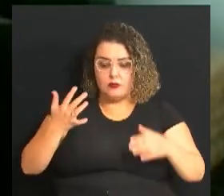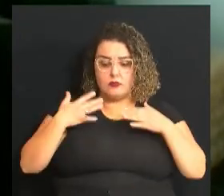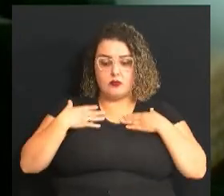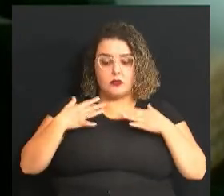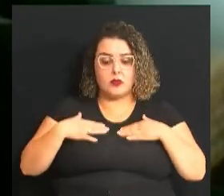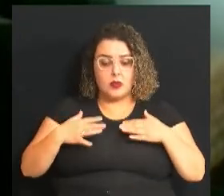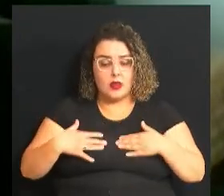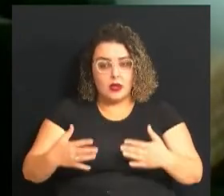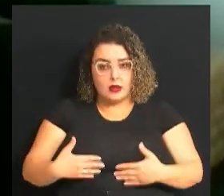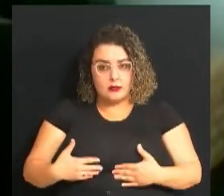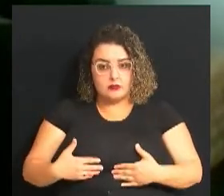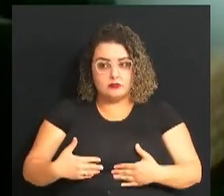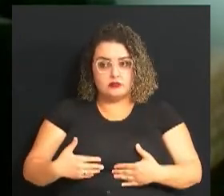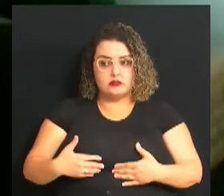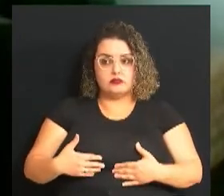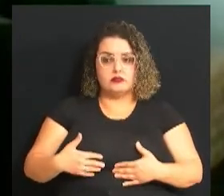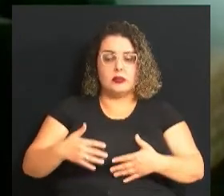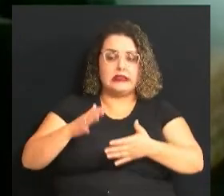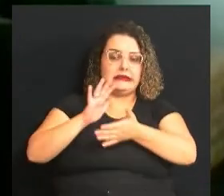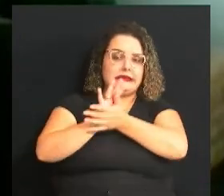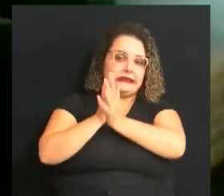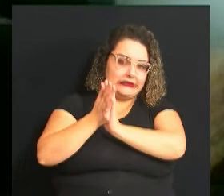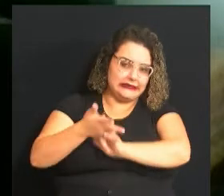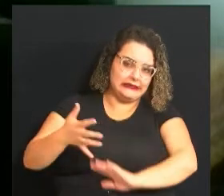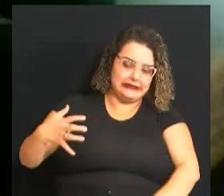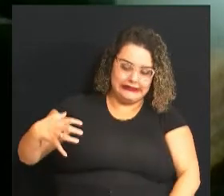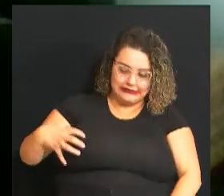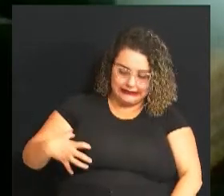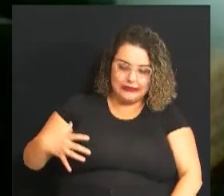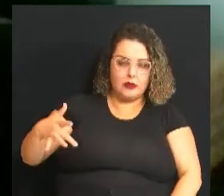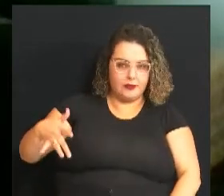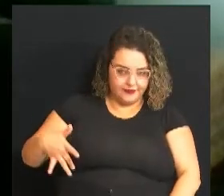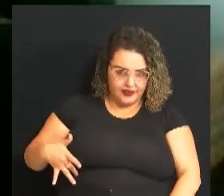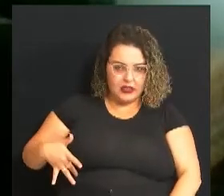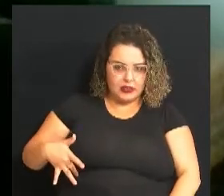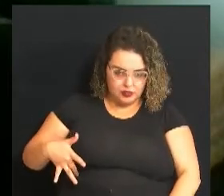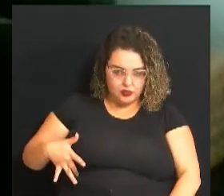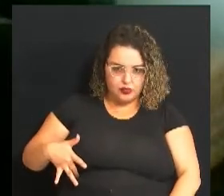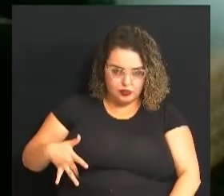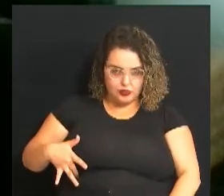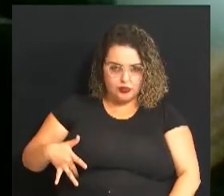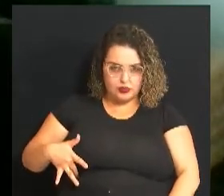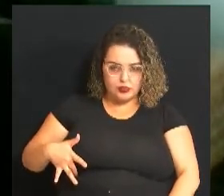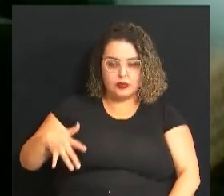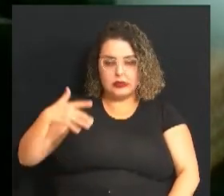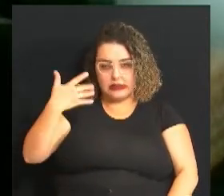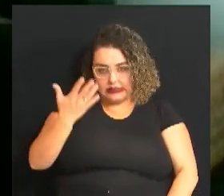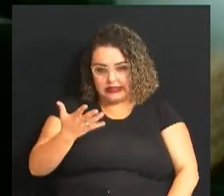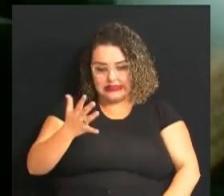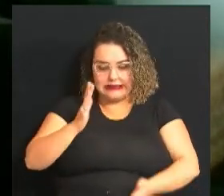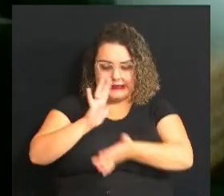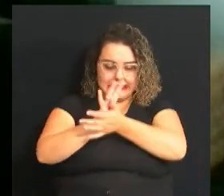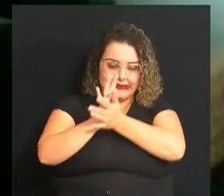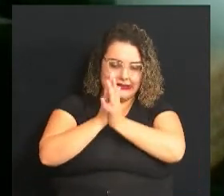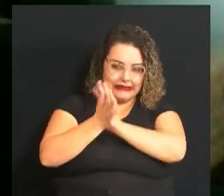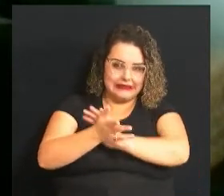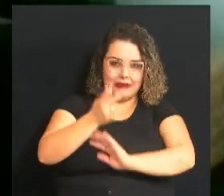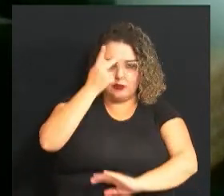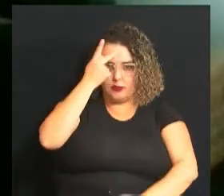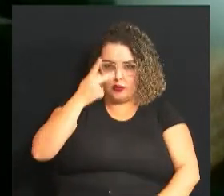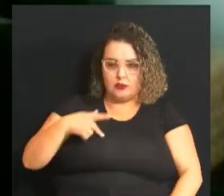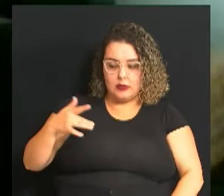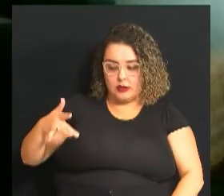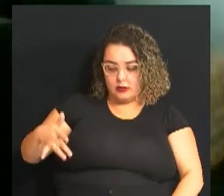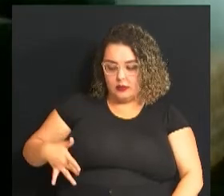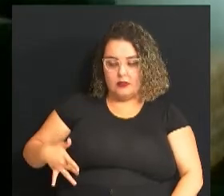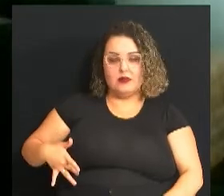a agredir o próprio organismo, o próprio fígado, e nessa agressão do próprio fígado, ele vai